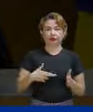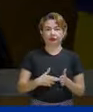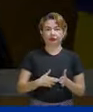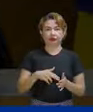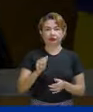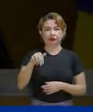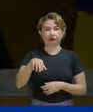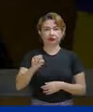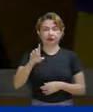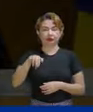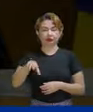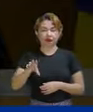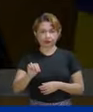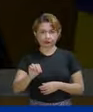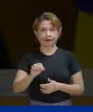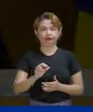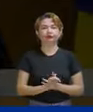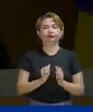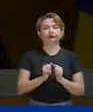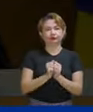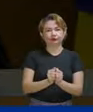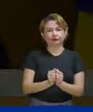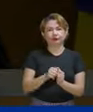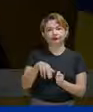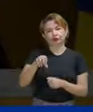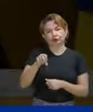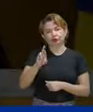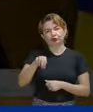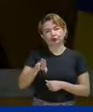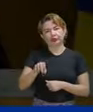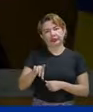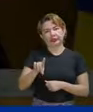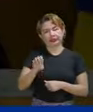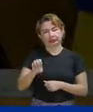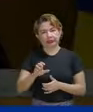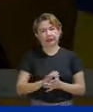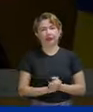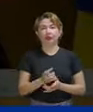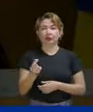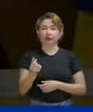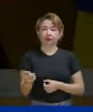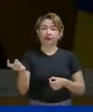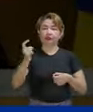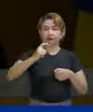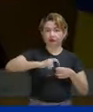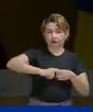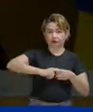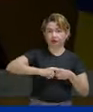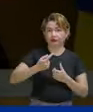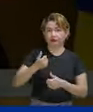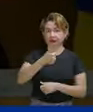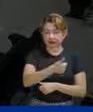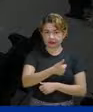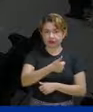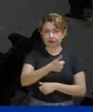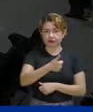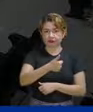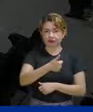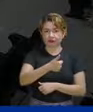relator Anselmo Gonçalves, que foi Fortemente Marco acompanhado Carmo pelo Antônio. juiz Normando Souza, definiram que o valor da evolução era quanto?